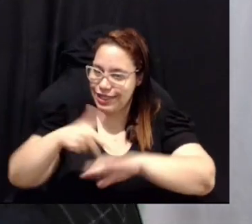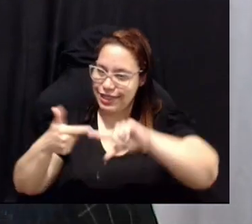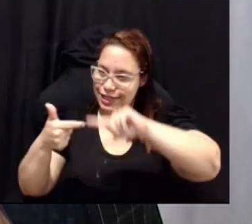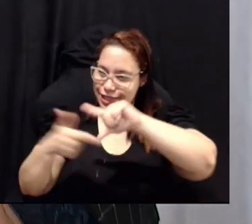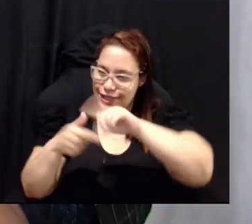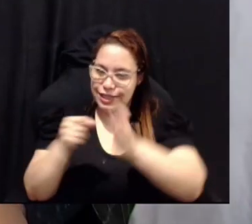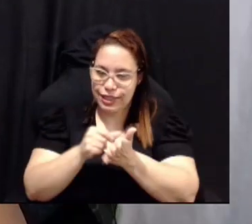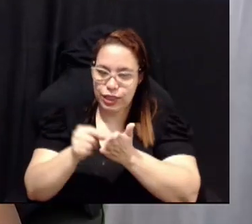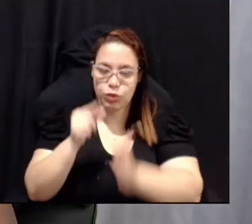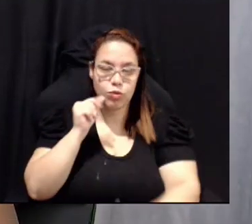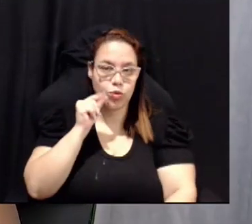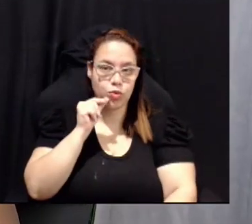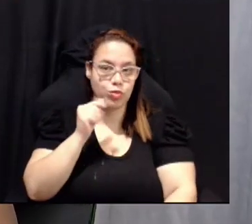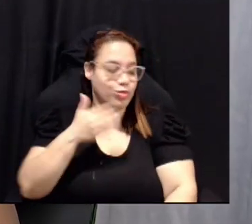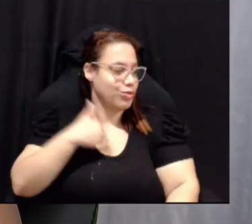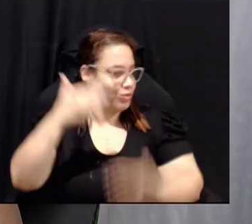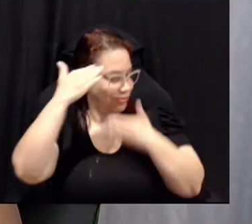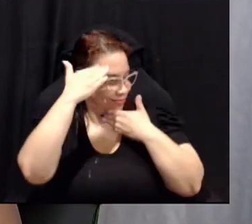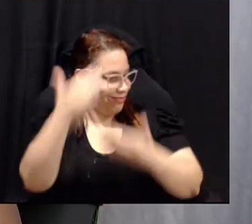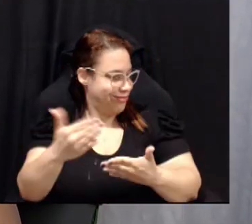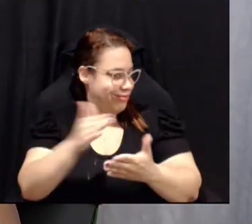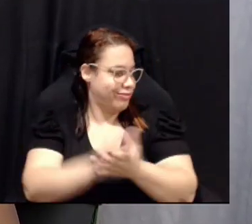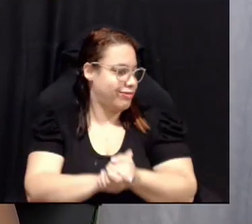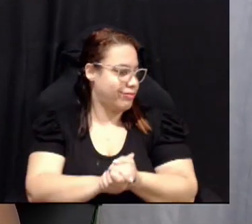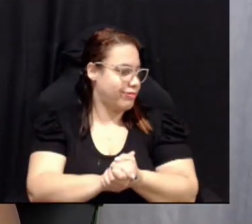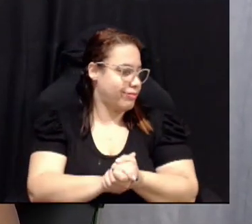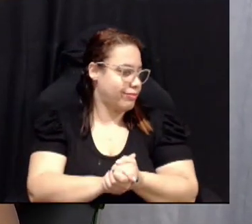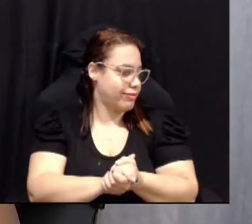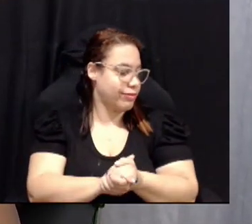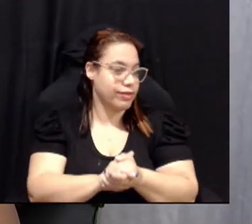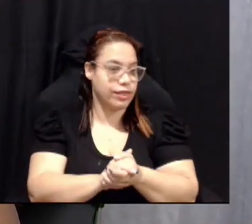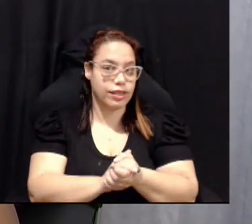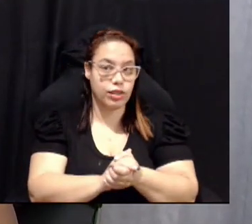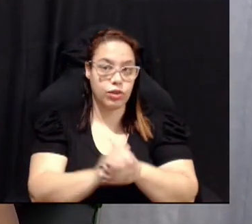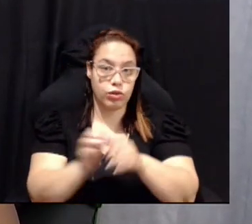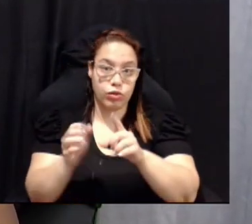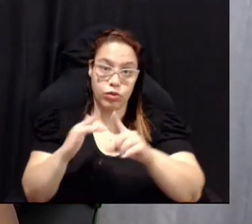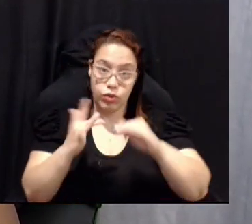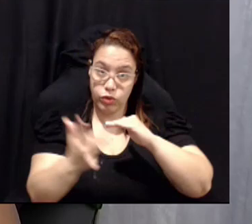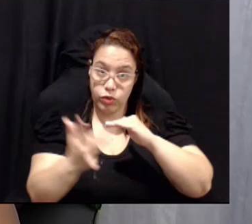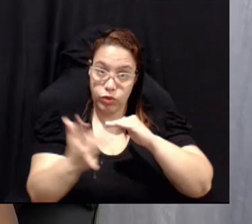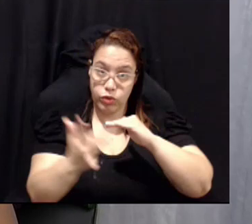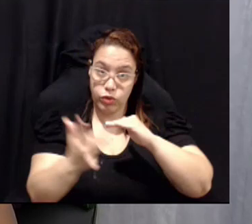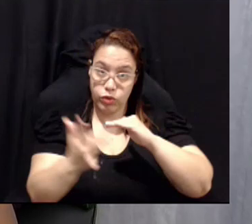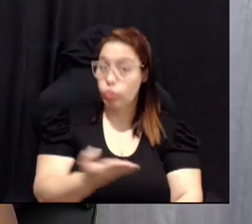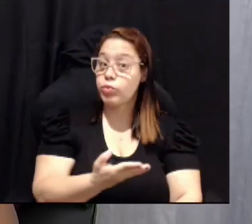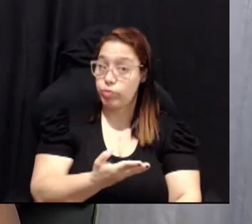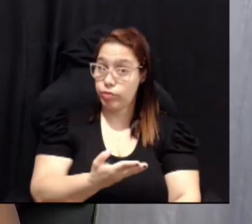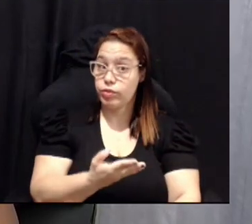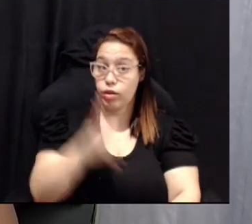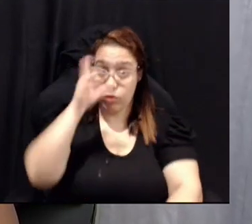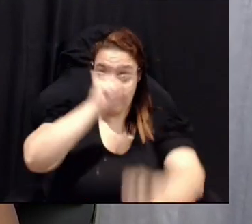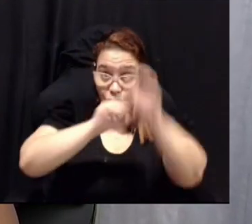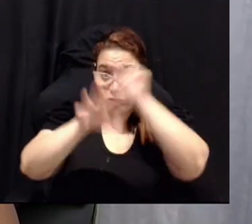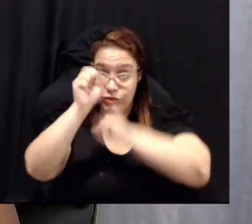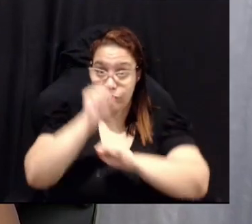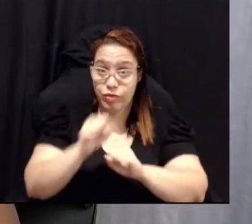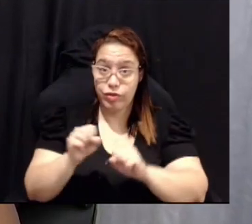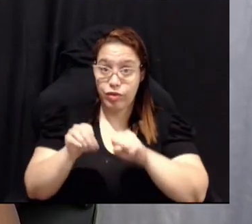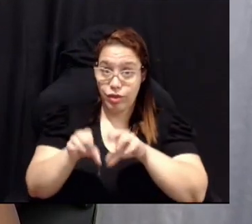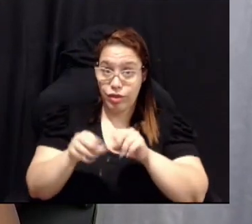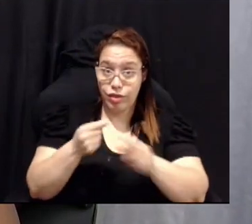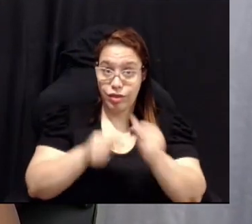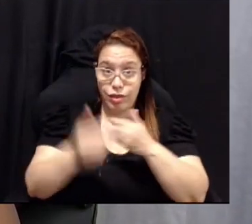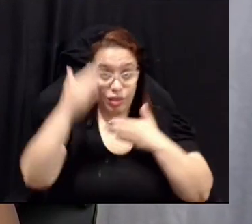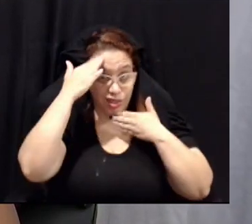viu? Eu que agradeço e me siga nas redes sociais, Josiele Pegado, que você vai aprender muito sobre educação financeira. Obrigado mais